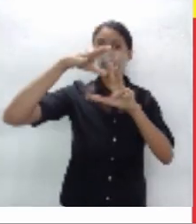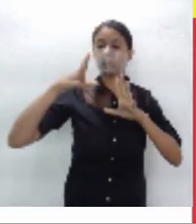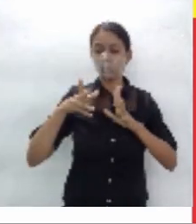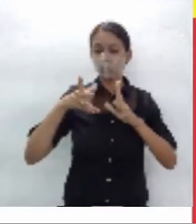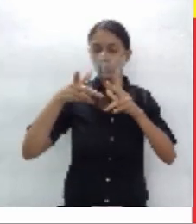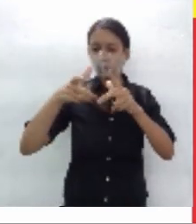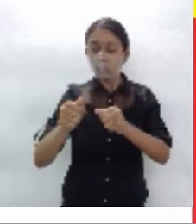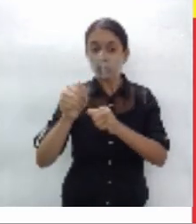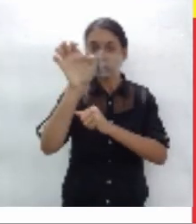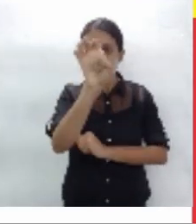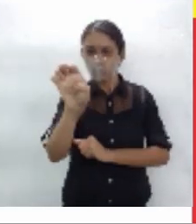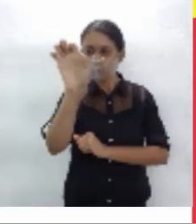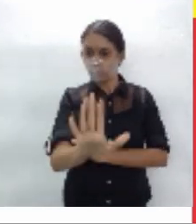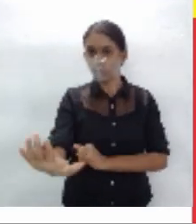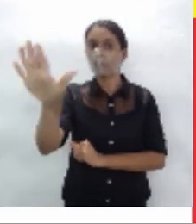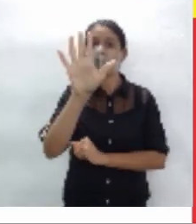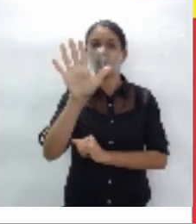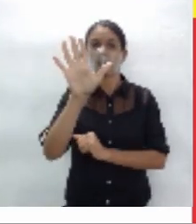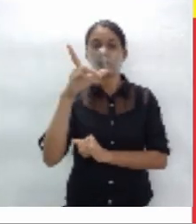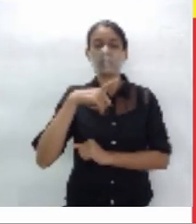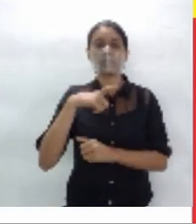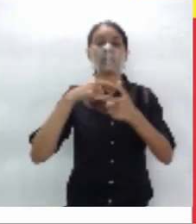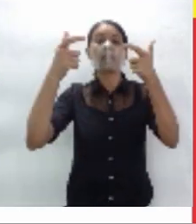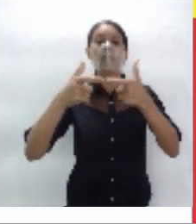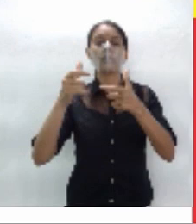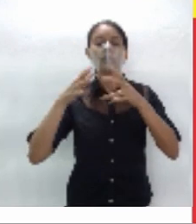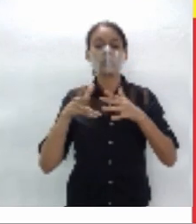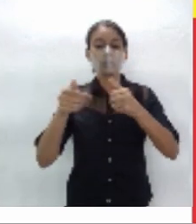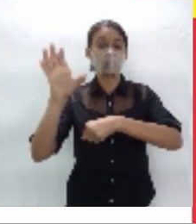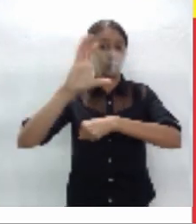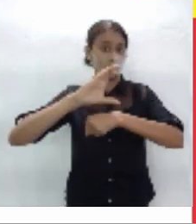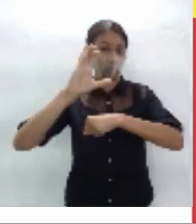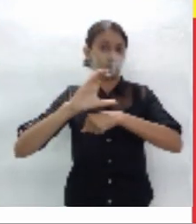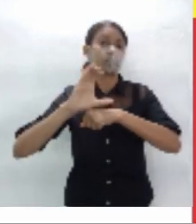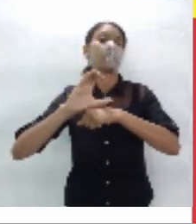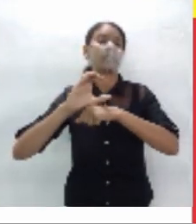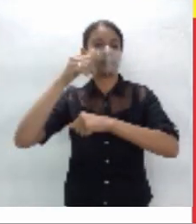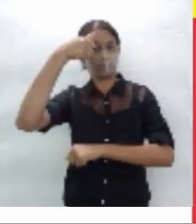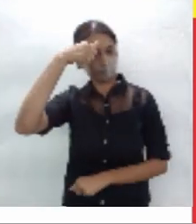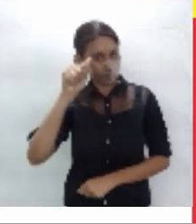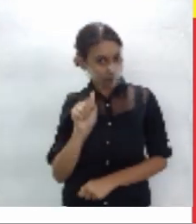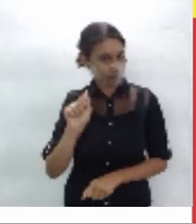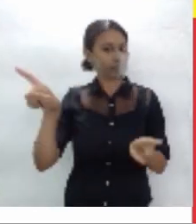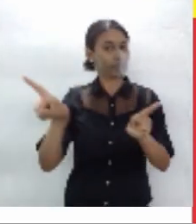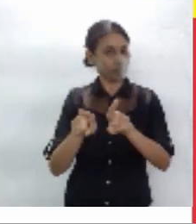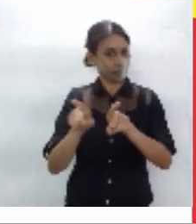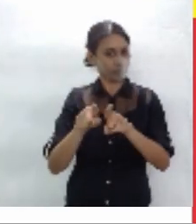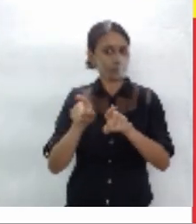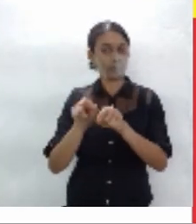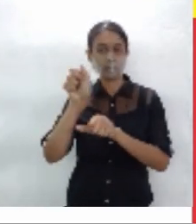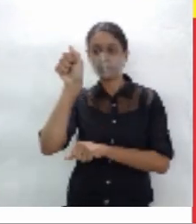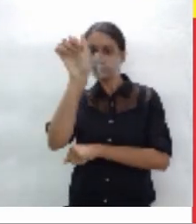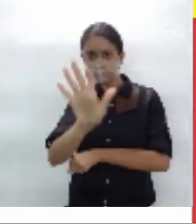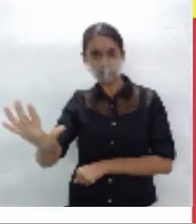estavam praticamente em todo o continente africano, em todo o continente asiático,